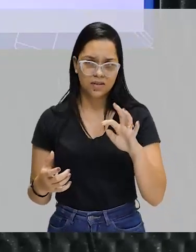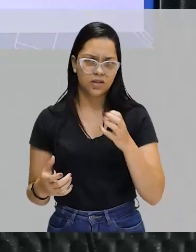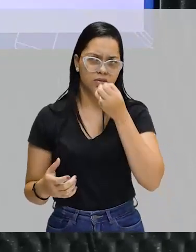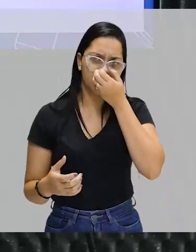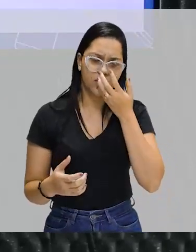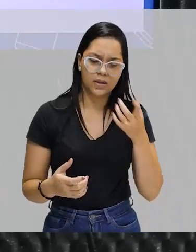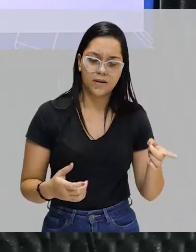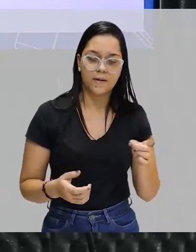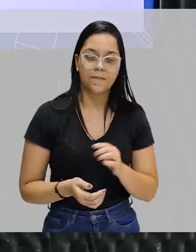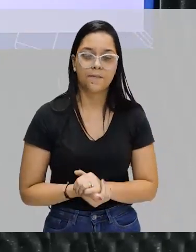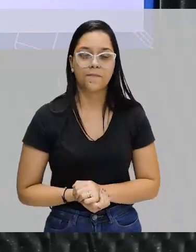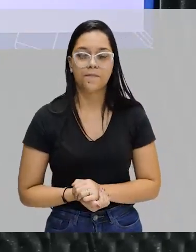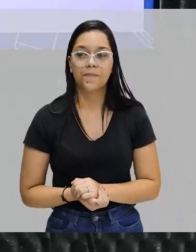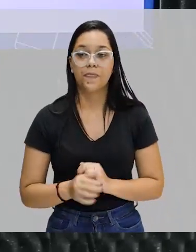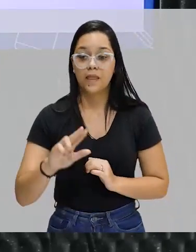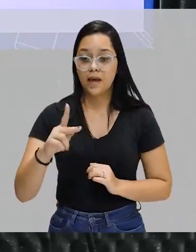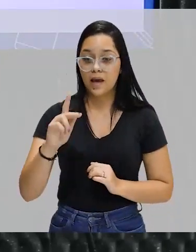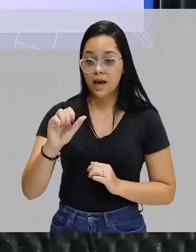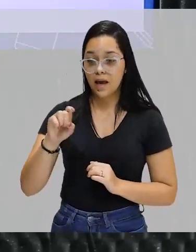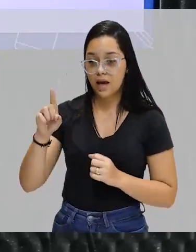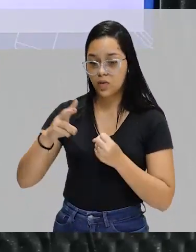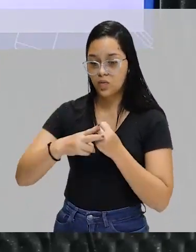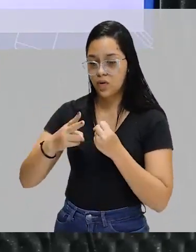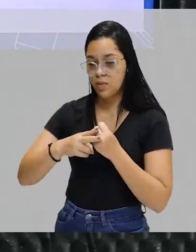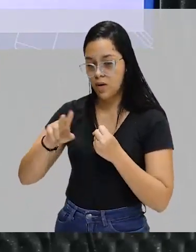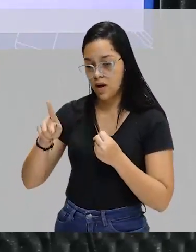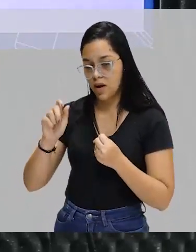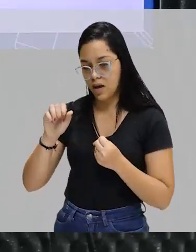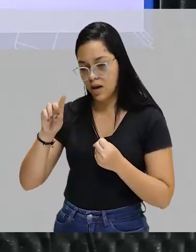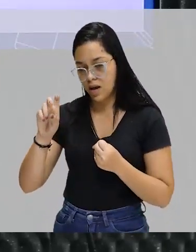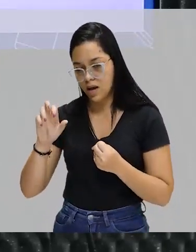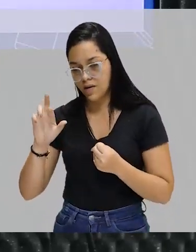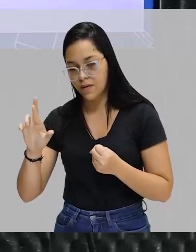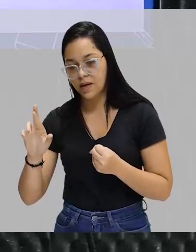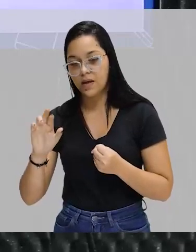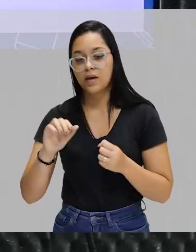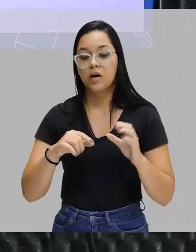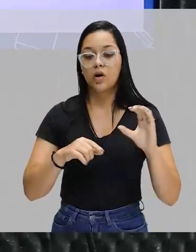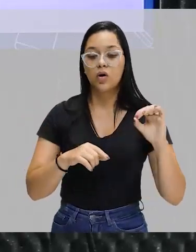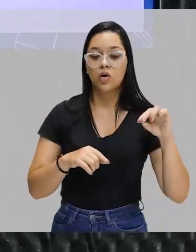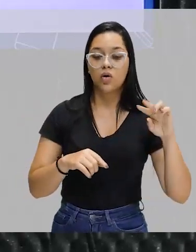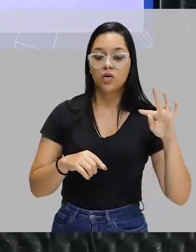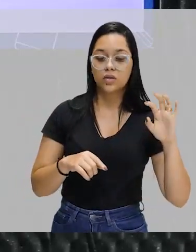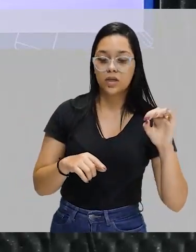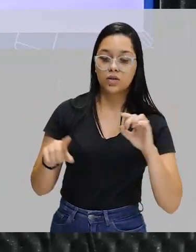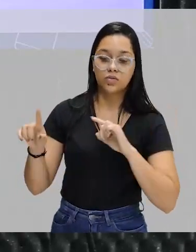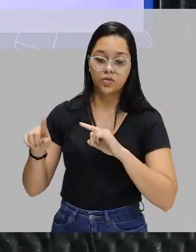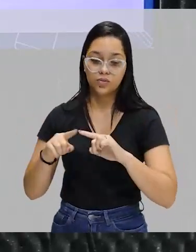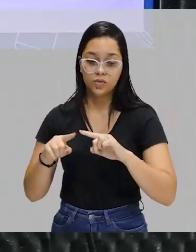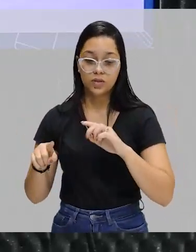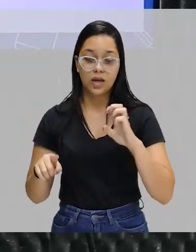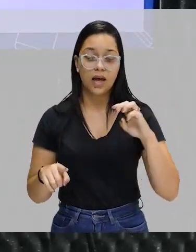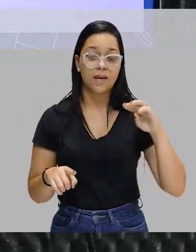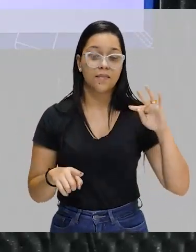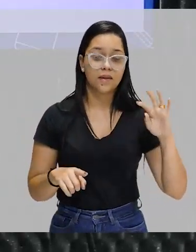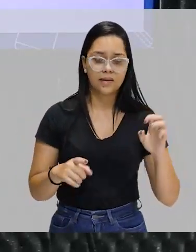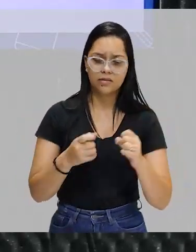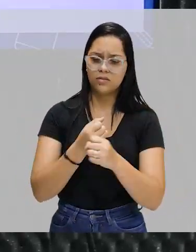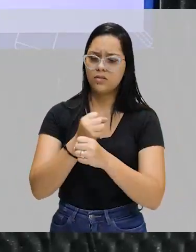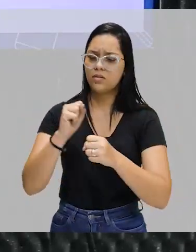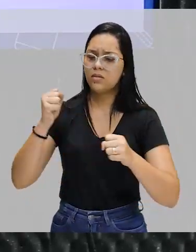beneficente. A, do verbo haver, concerto de música, eminente,